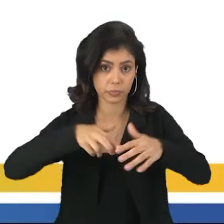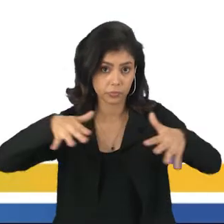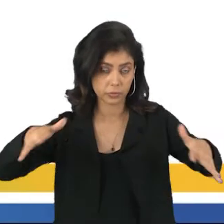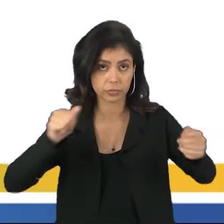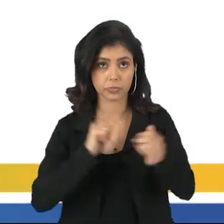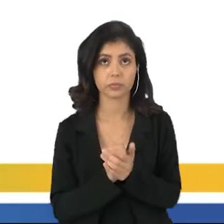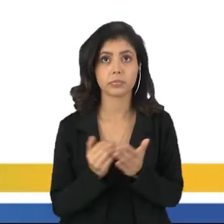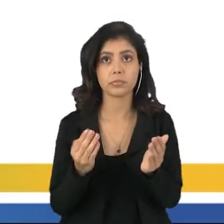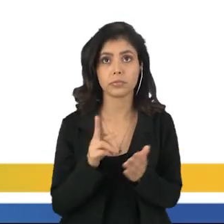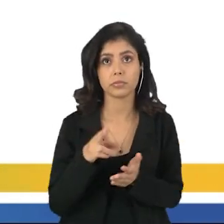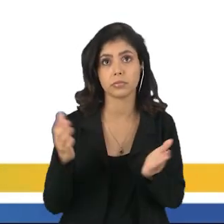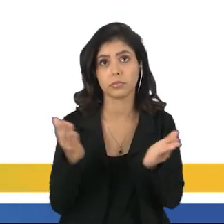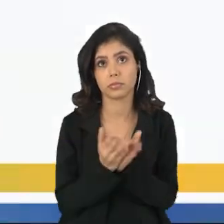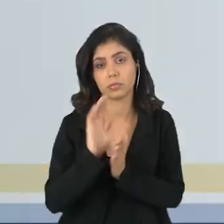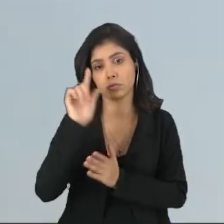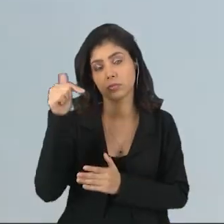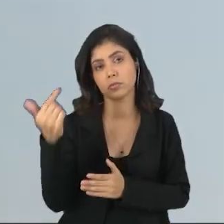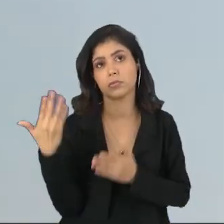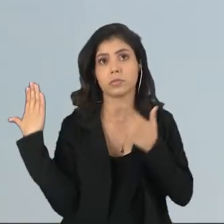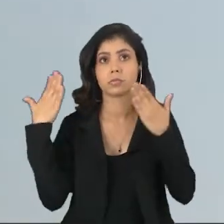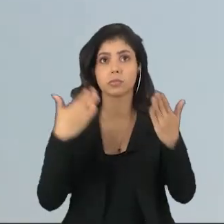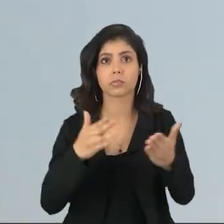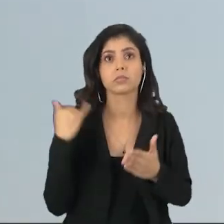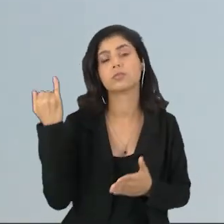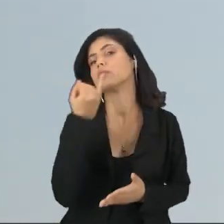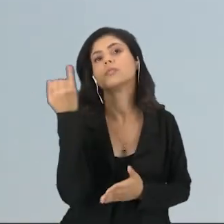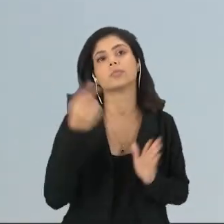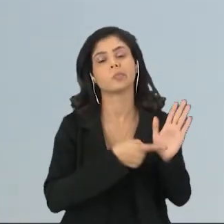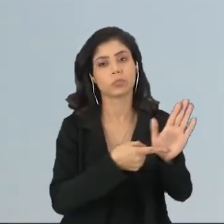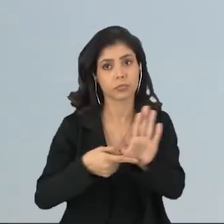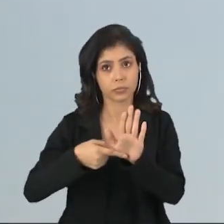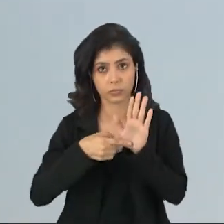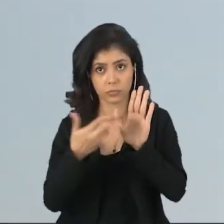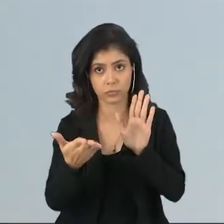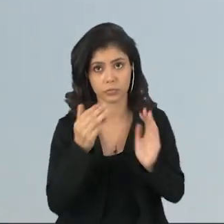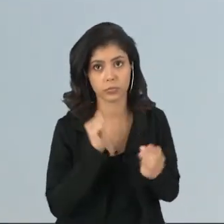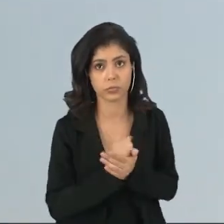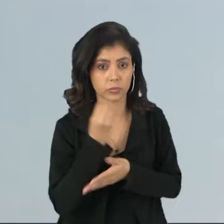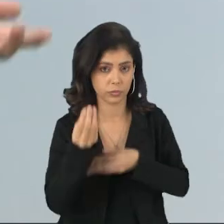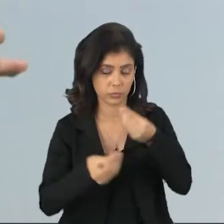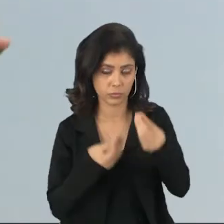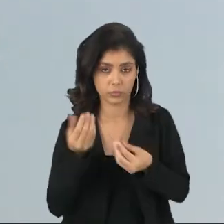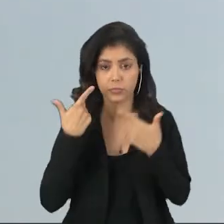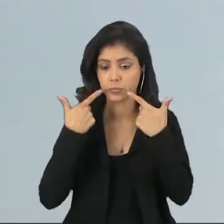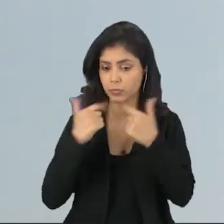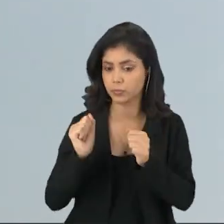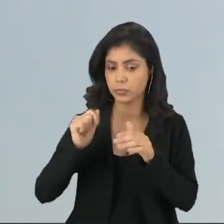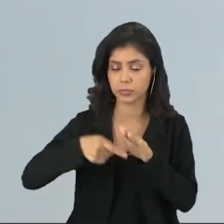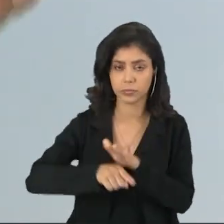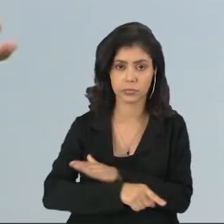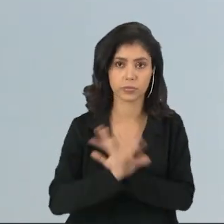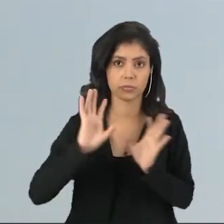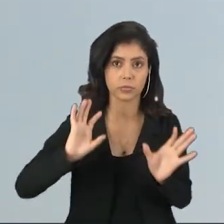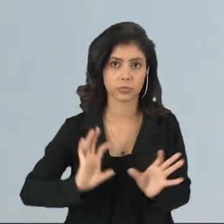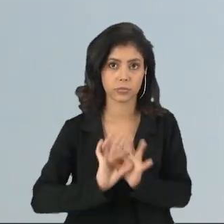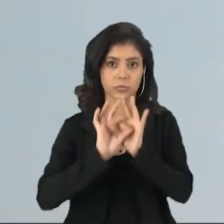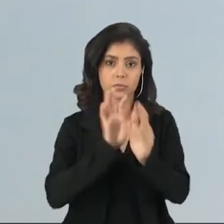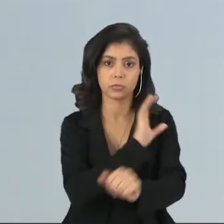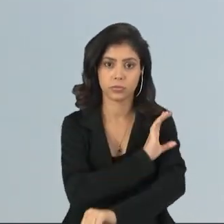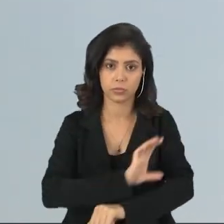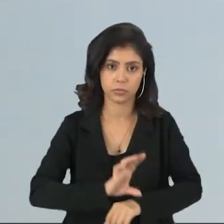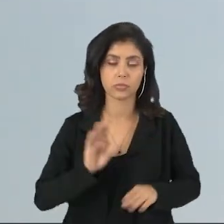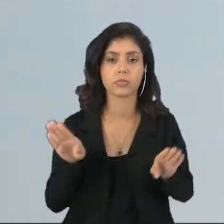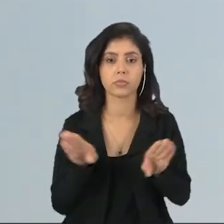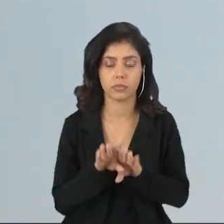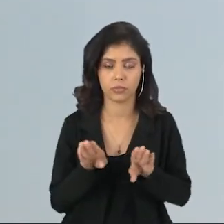do cristianismo já é um outro foco importante que eu quero dar para vocês, porque assim como a língua foi difundida, os seus costumes, a